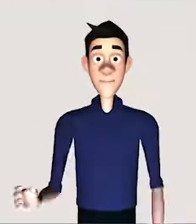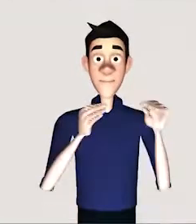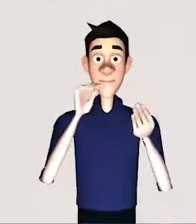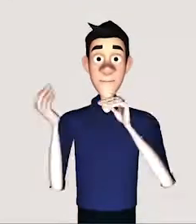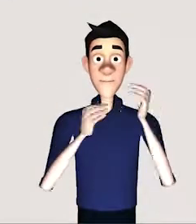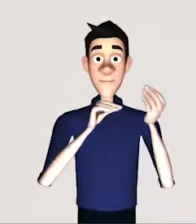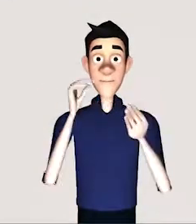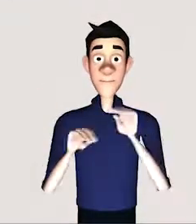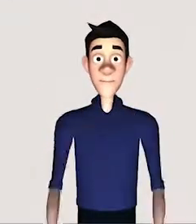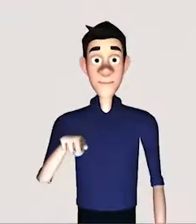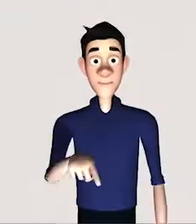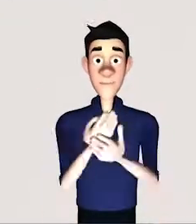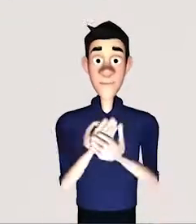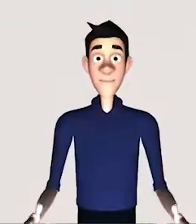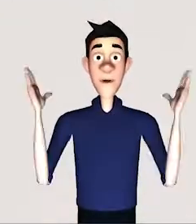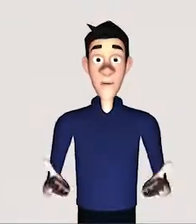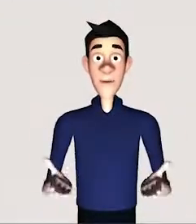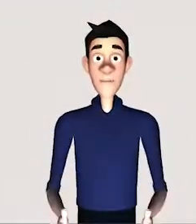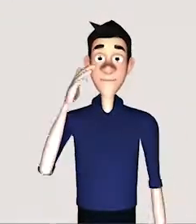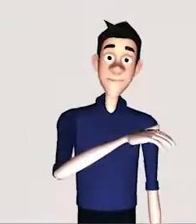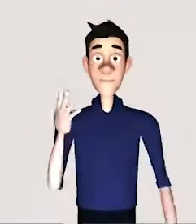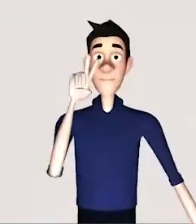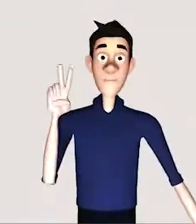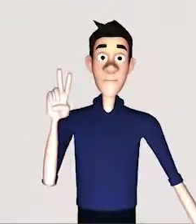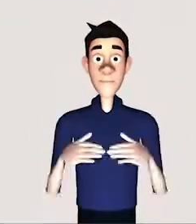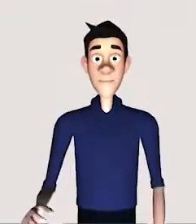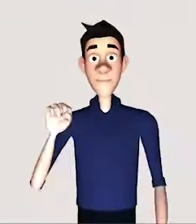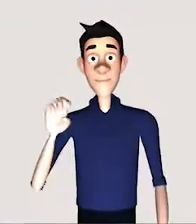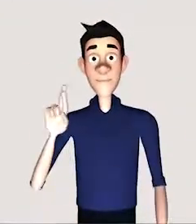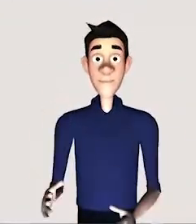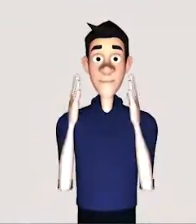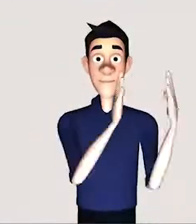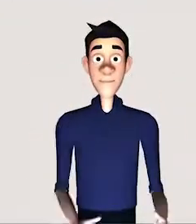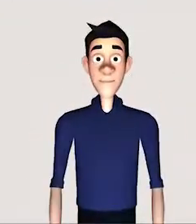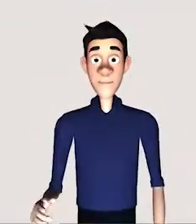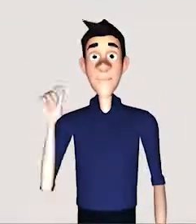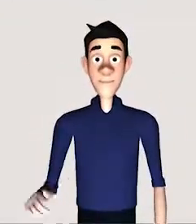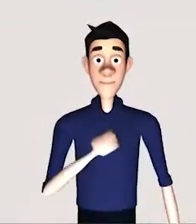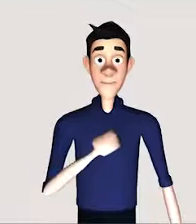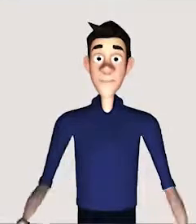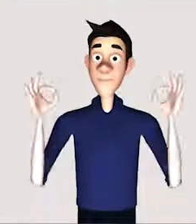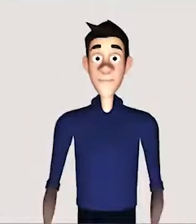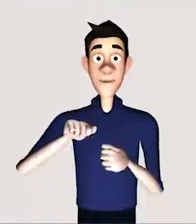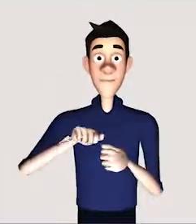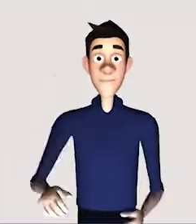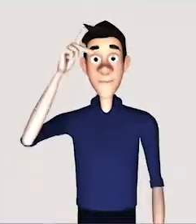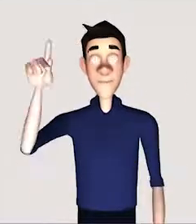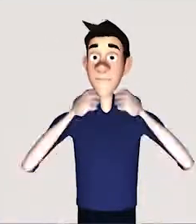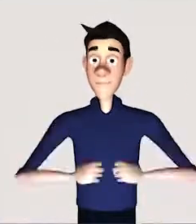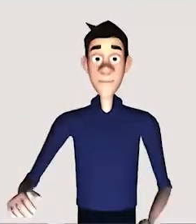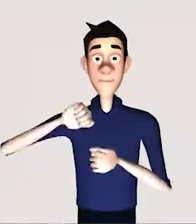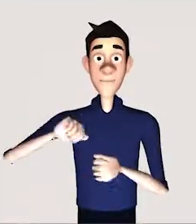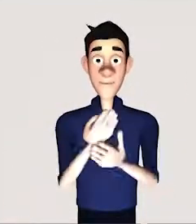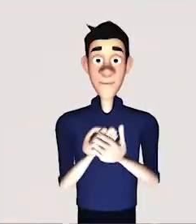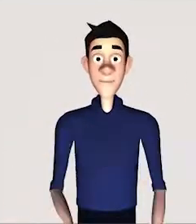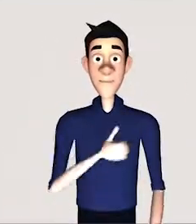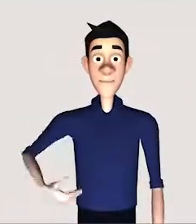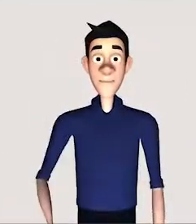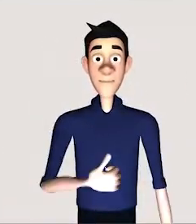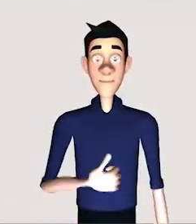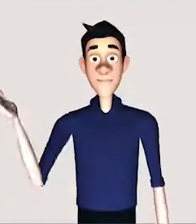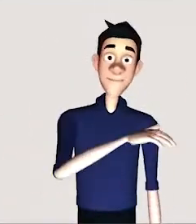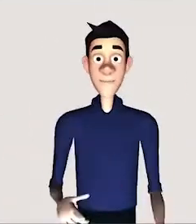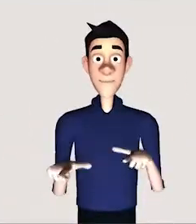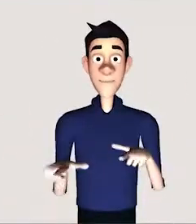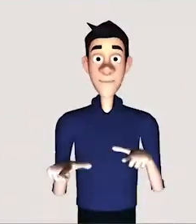estudos. Agora vamos ver quais são as etapas que eu preciso realizar para poder executar um estudo de público. Primeiro,